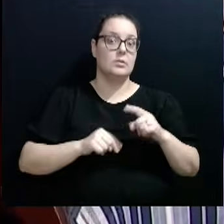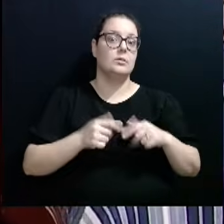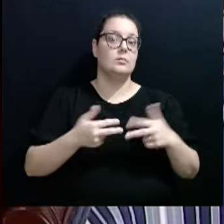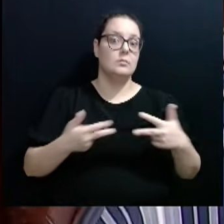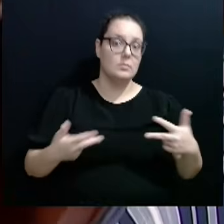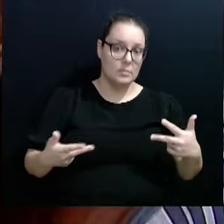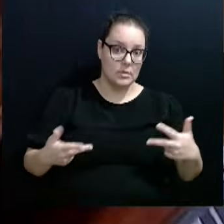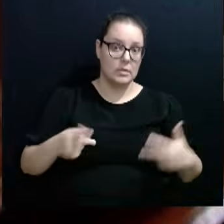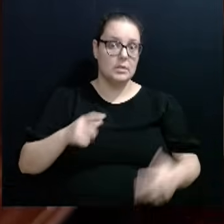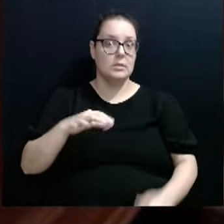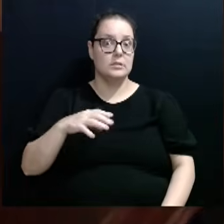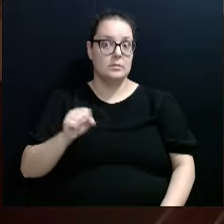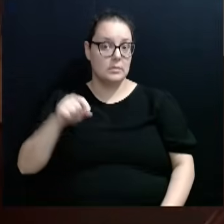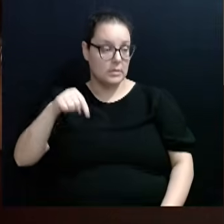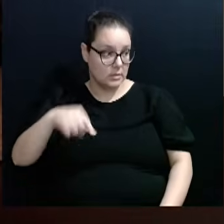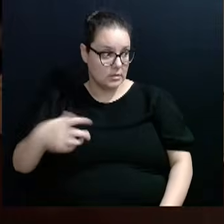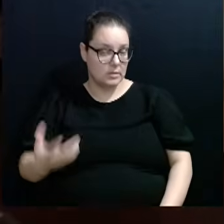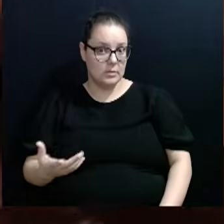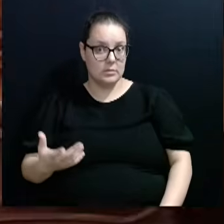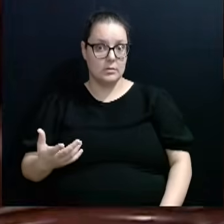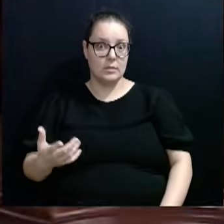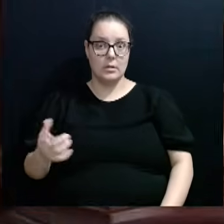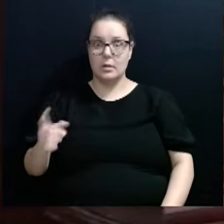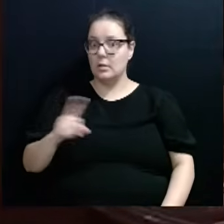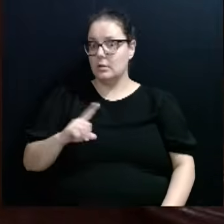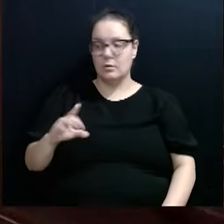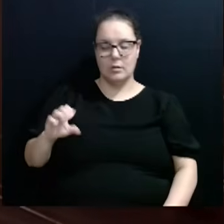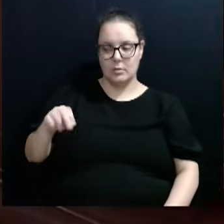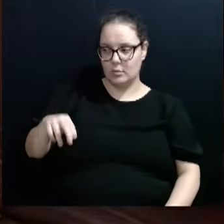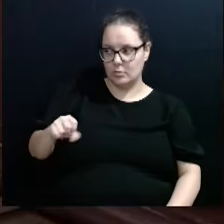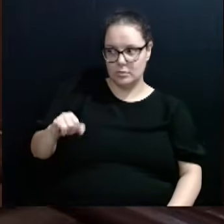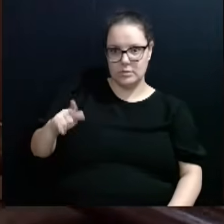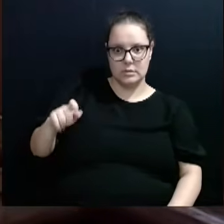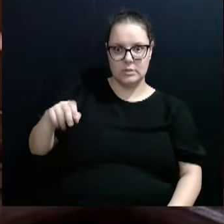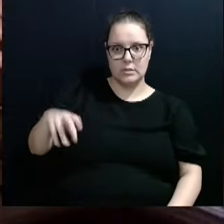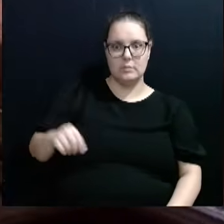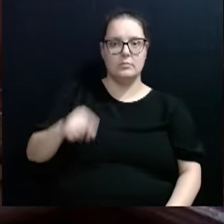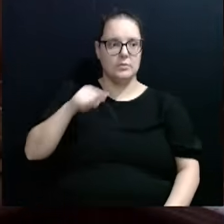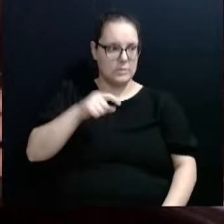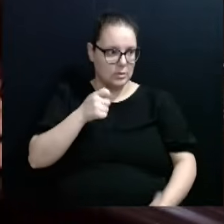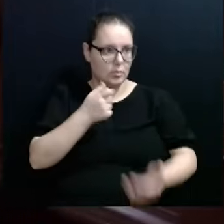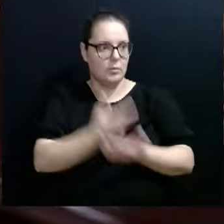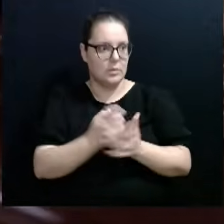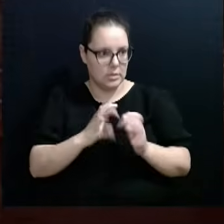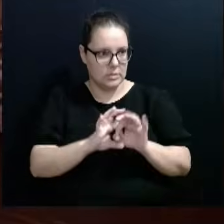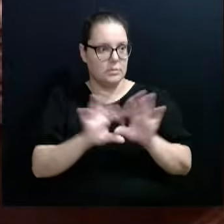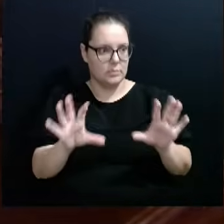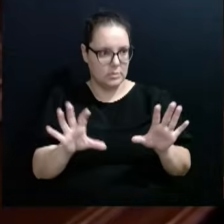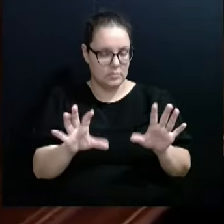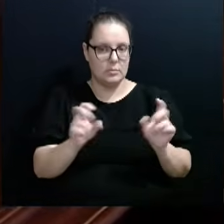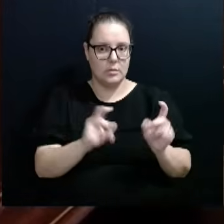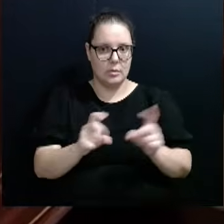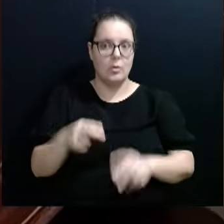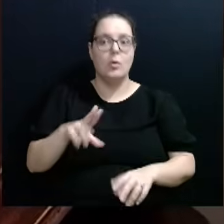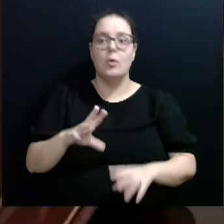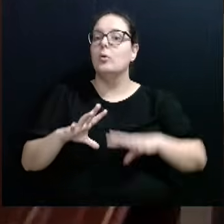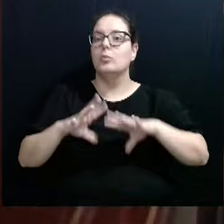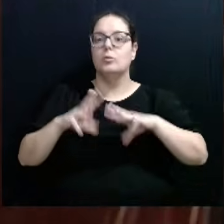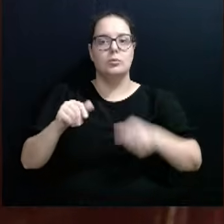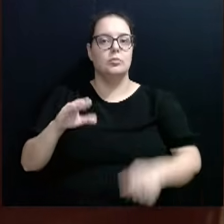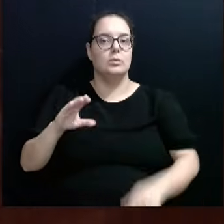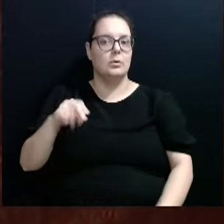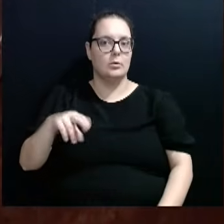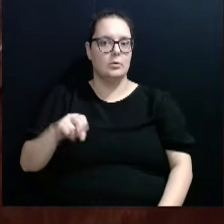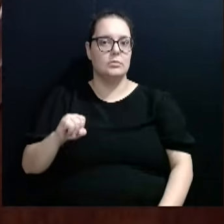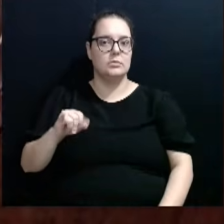aqui, esses não são consignados. Esse você comprou e hoje estão disponíveis para vender ou tudo aqui é consignado? Metade